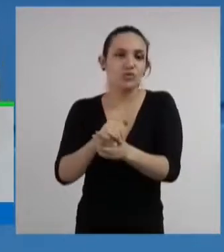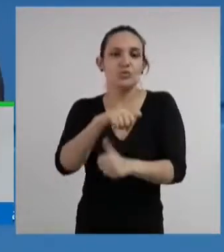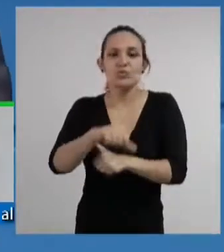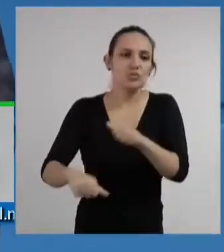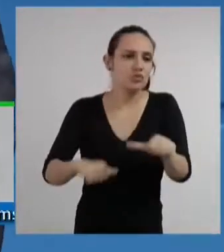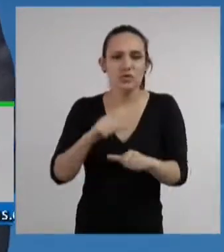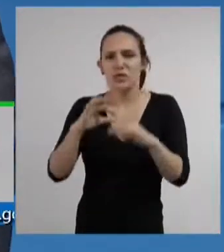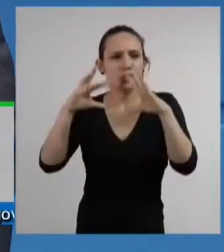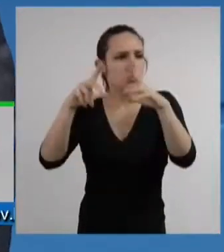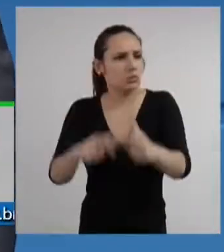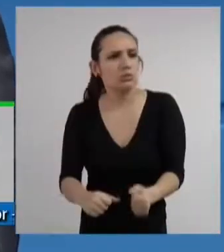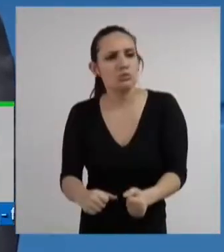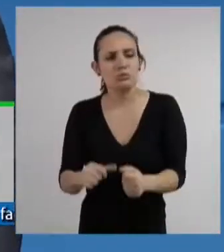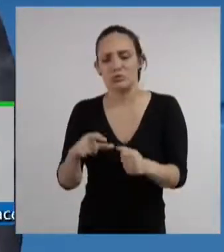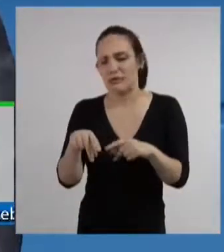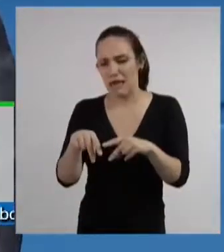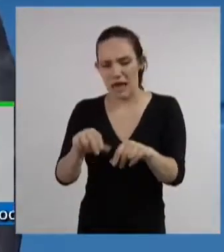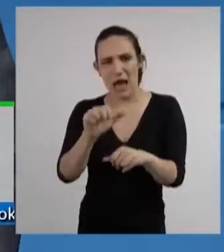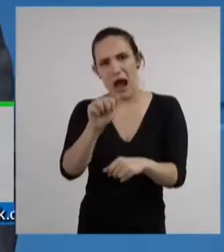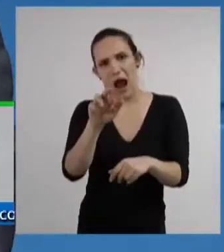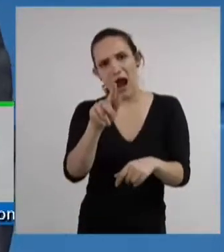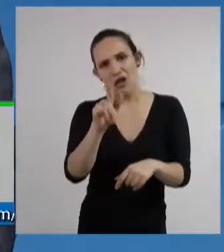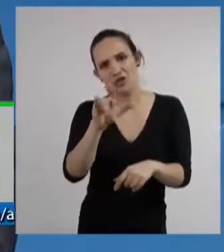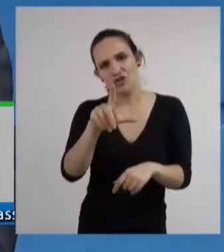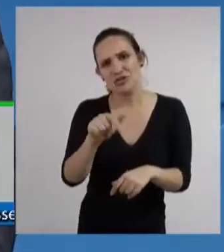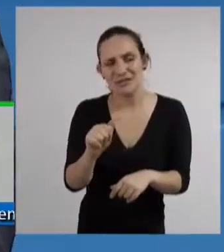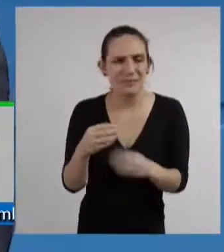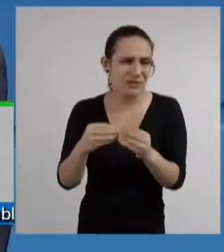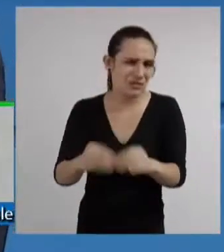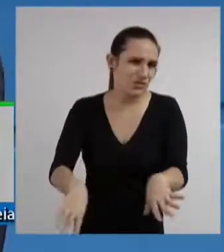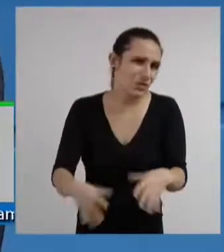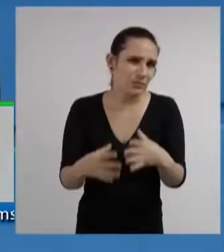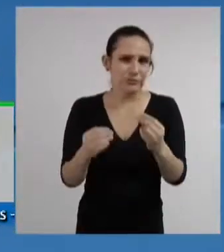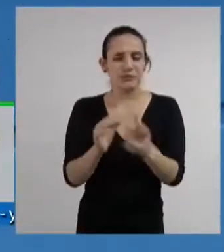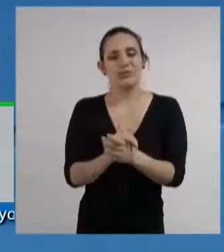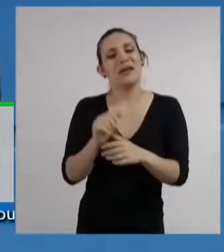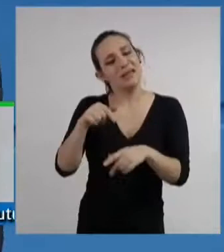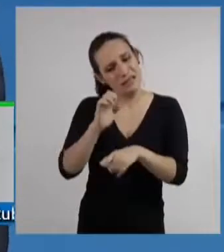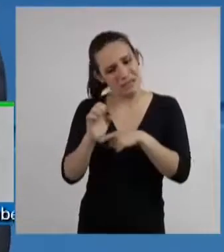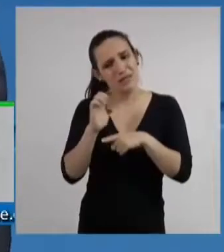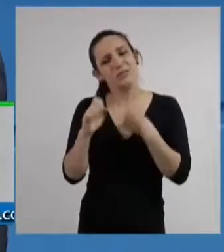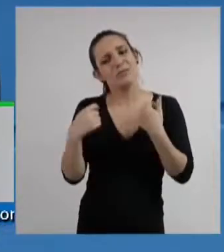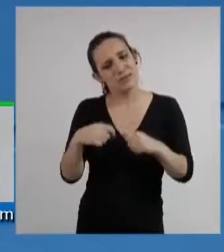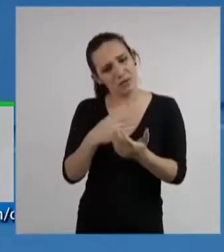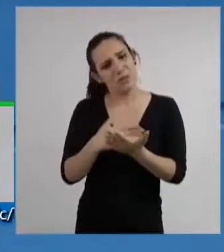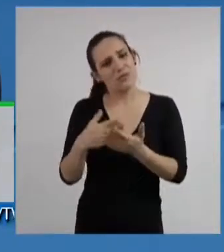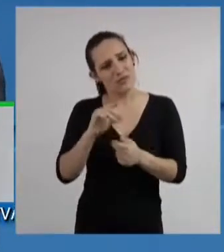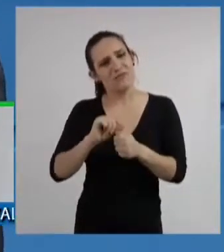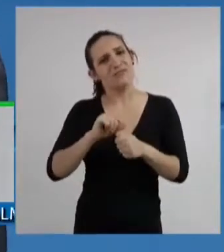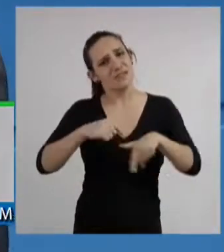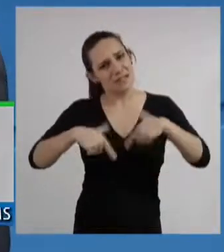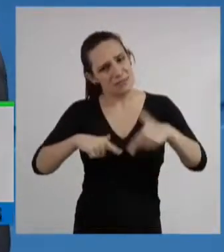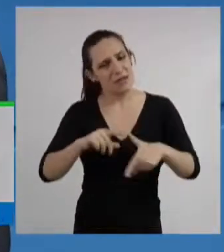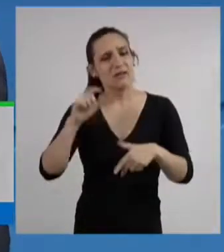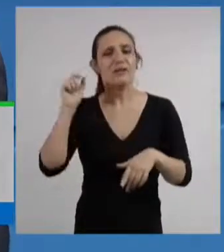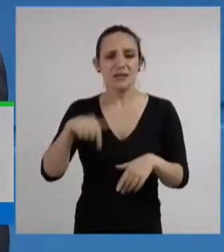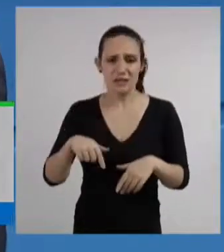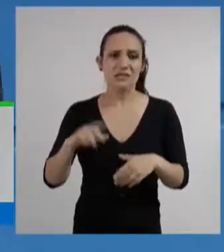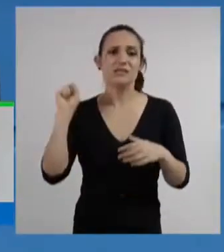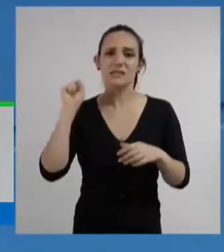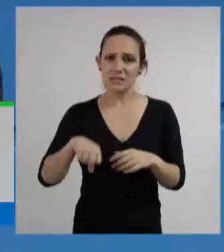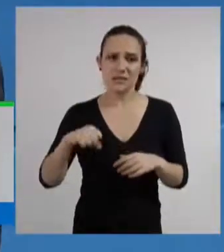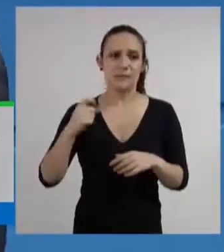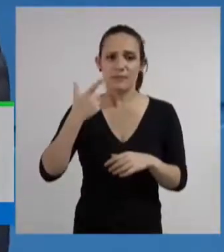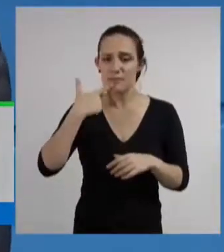terra gelosa, e infelizmente é um trabalho que esse Estado precisa começar a agredir violentamente para